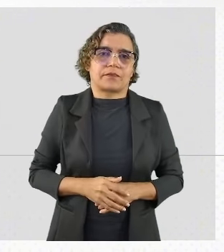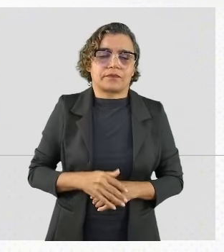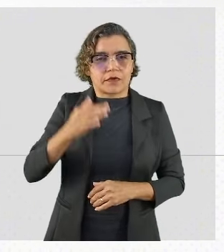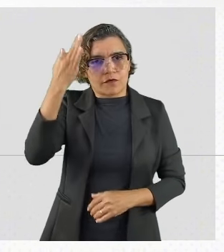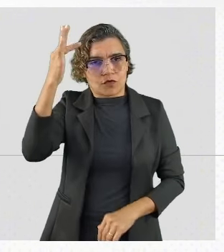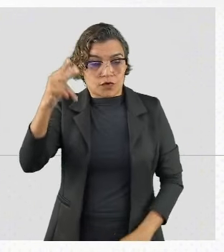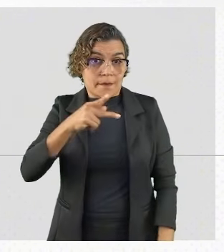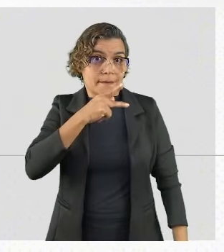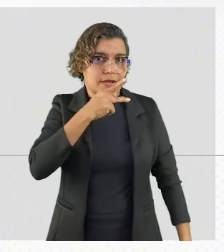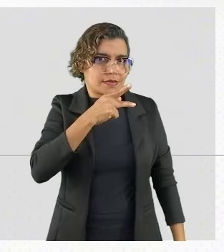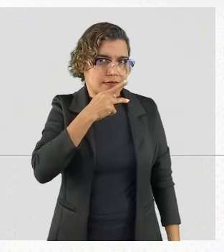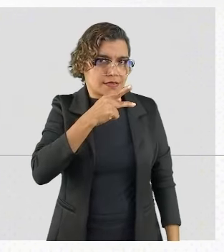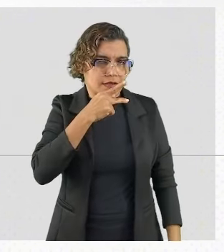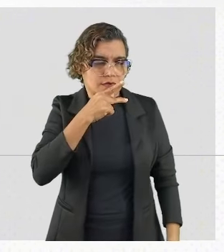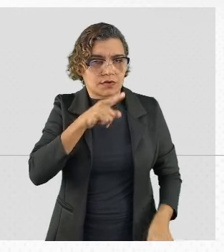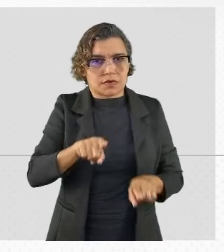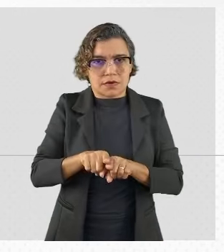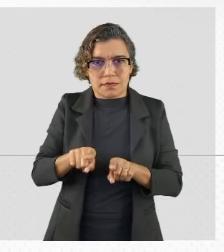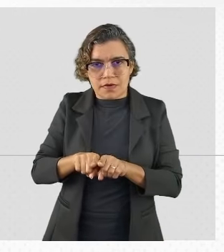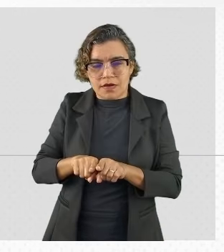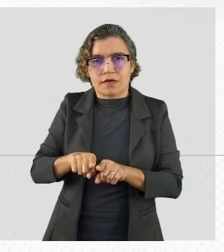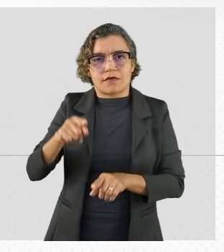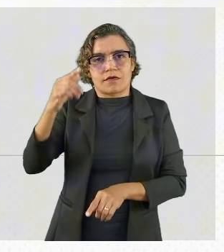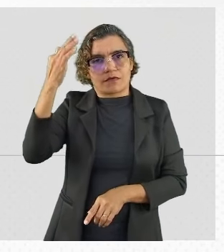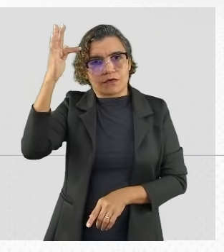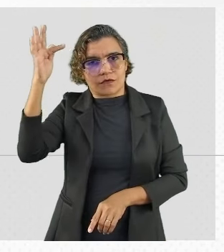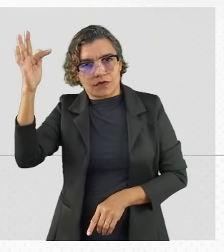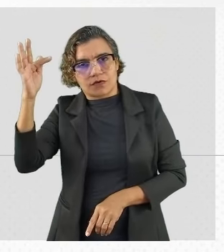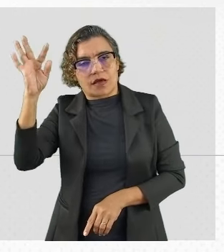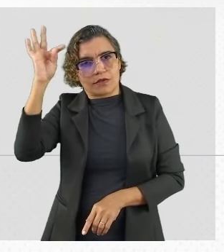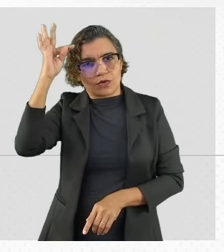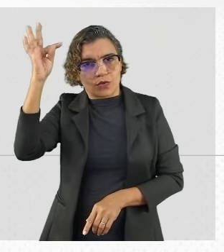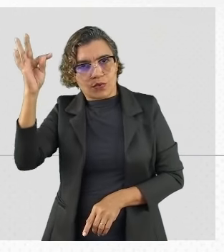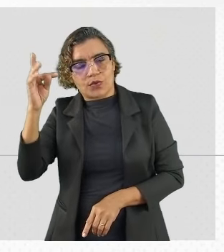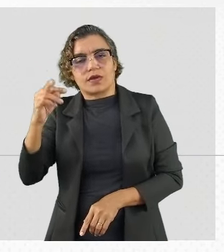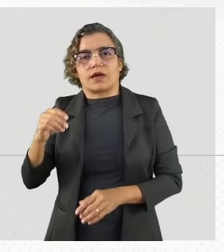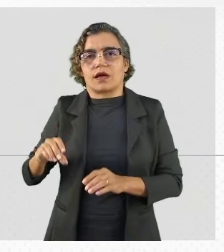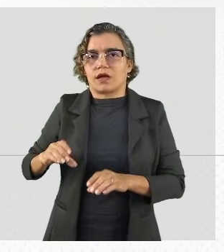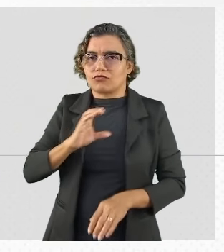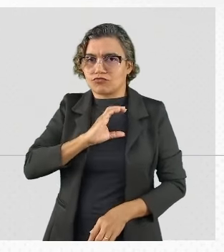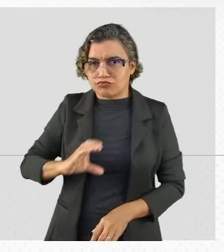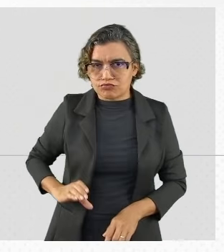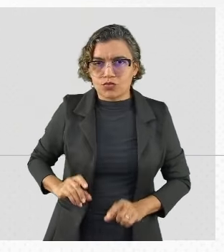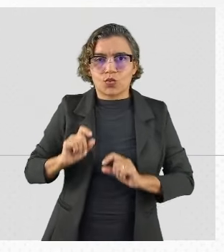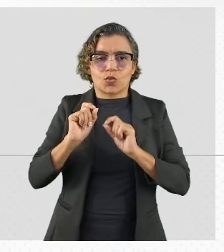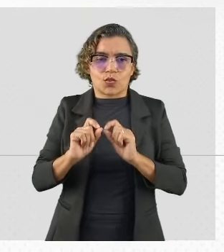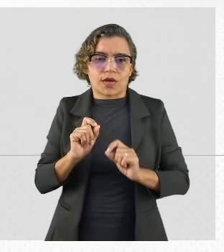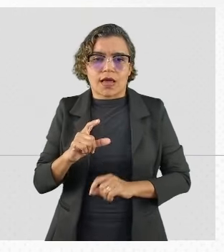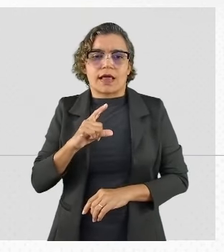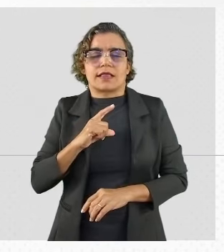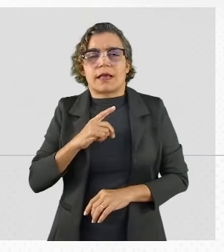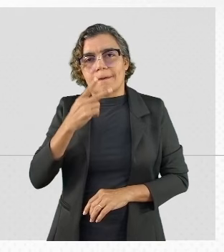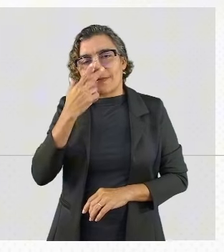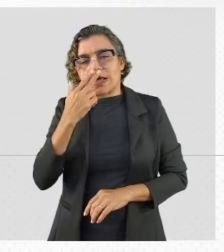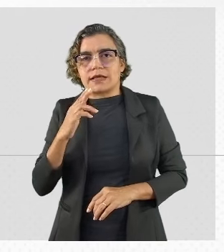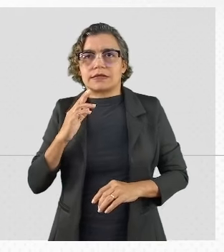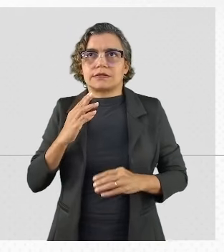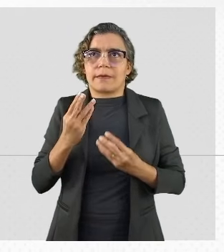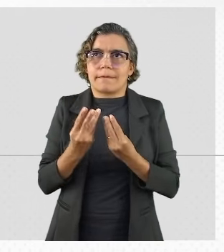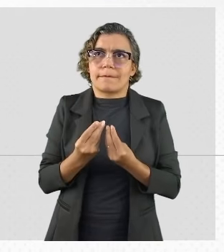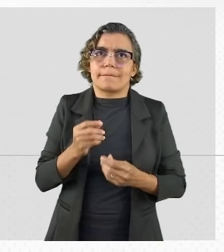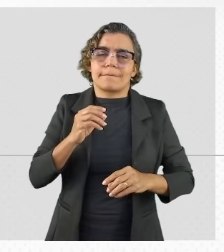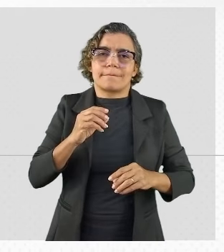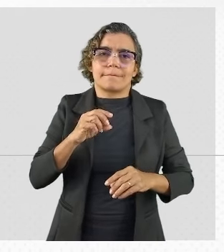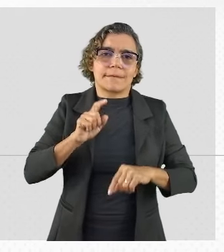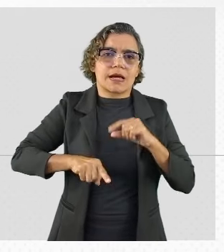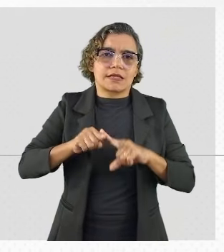filosofia platônica e no cristianismo, a gente pode perceber que há uma certa desvalorização da materialidade, né? Então